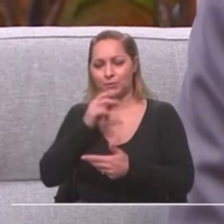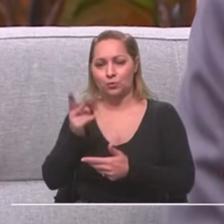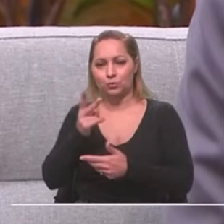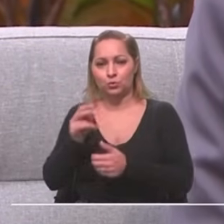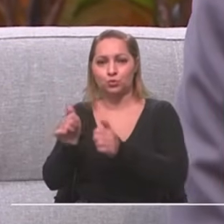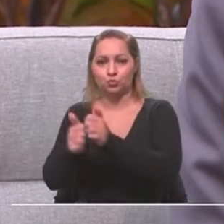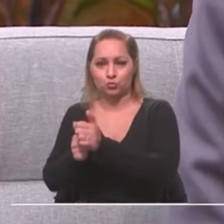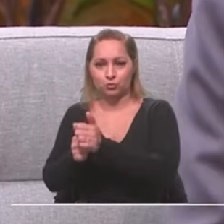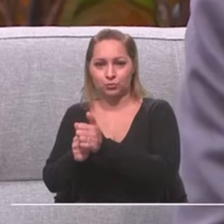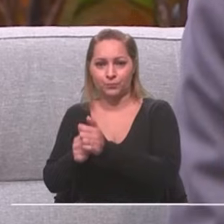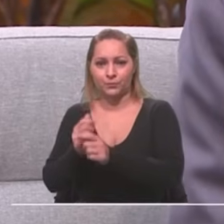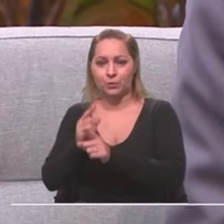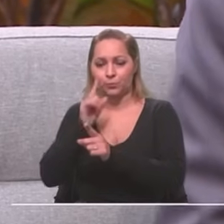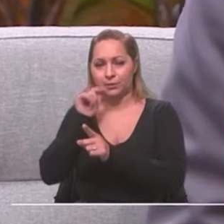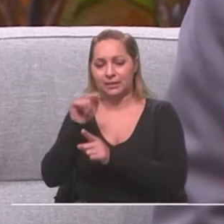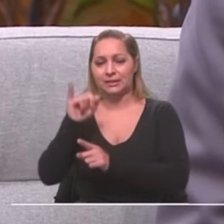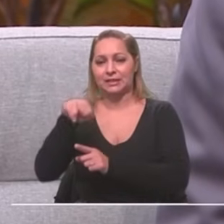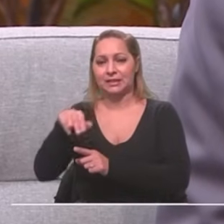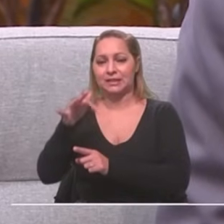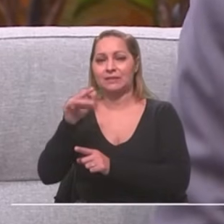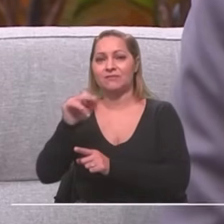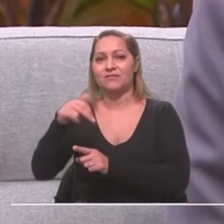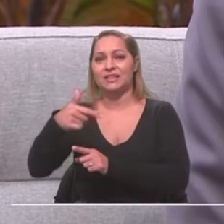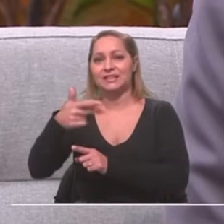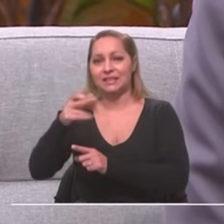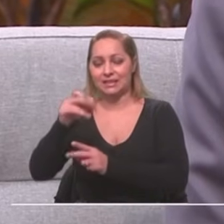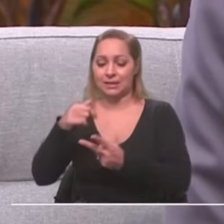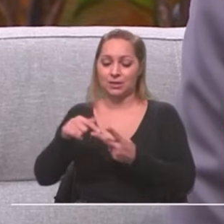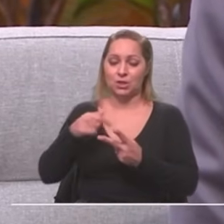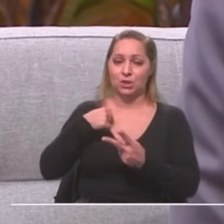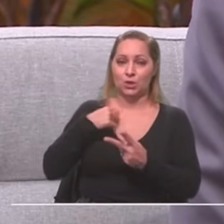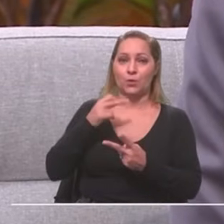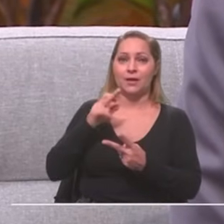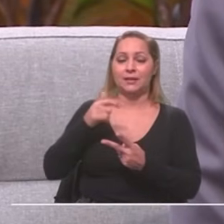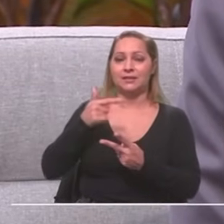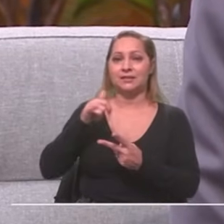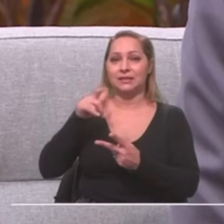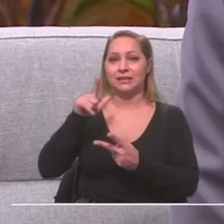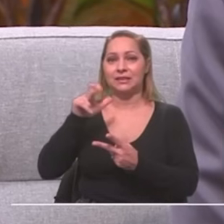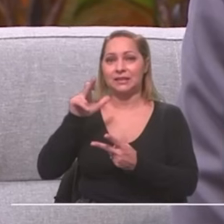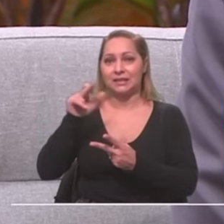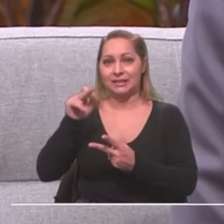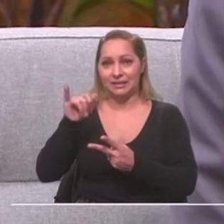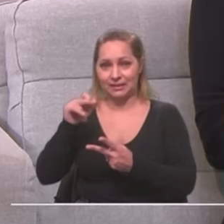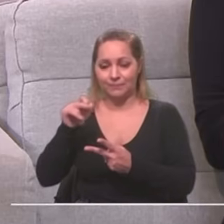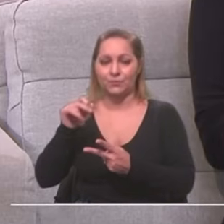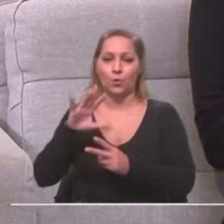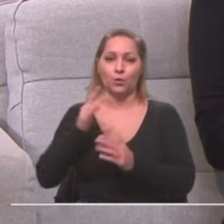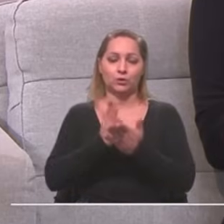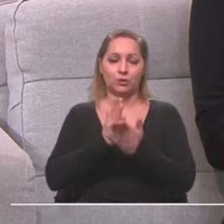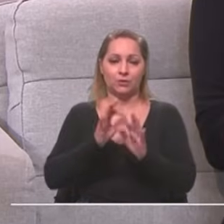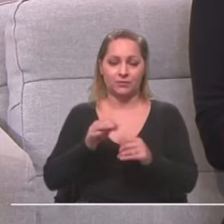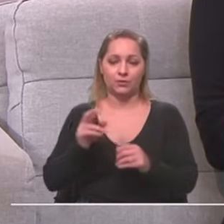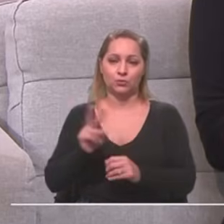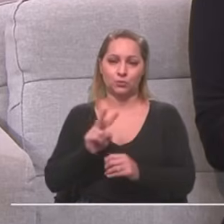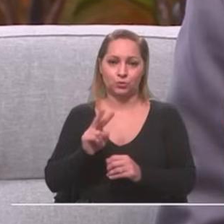juntos, porque ele é de infantaria e eu sou de artilharia, e então optámos logo, quando terminarmos a Academia Militar, em oferecermos para